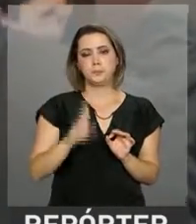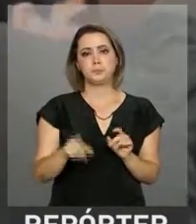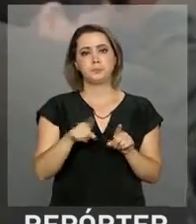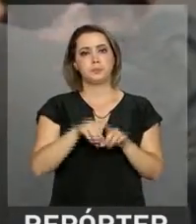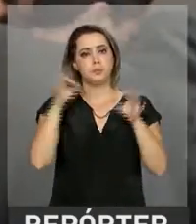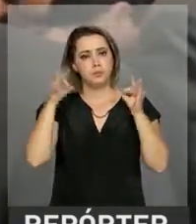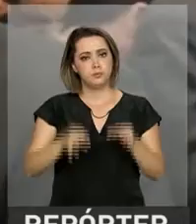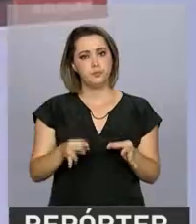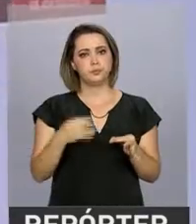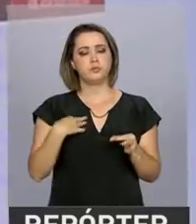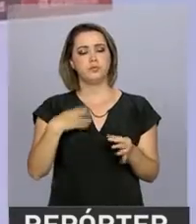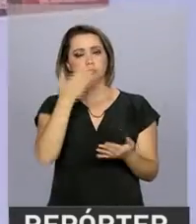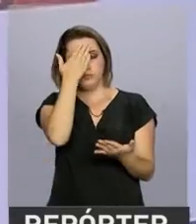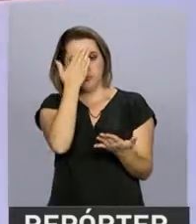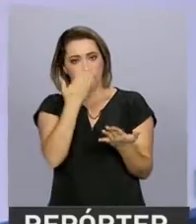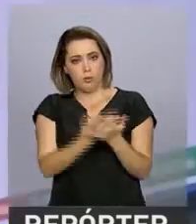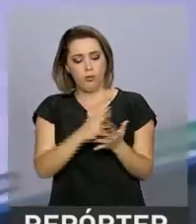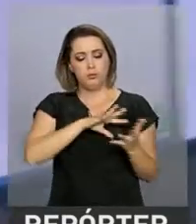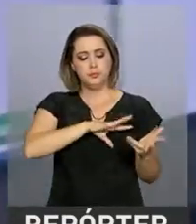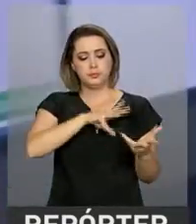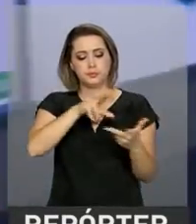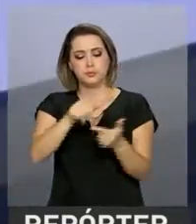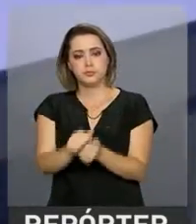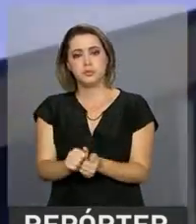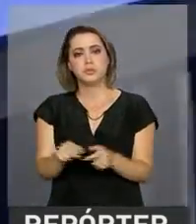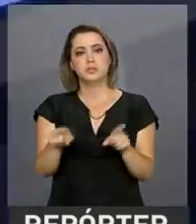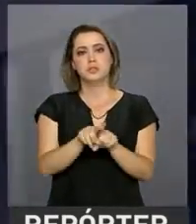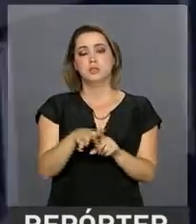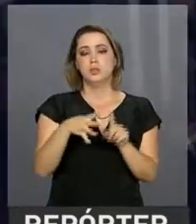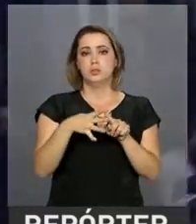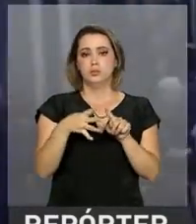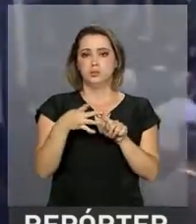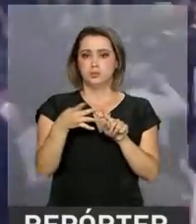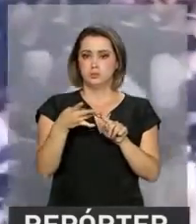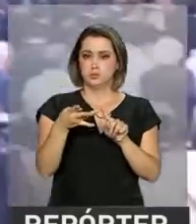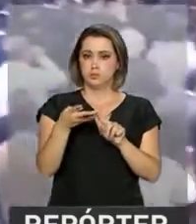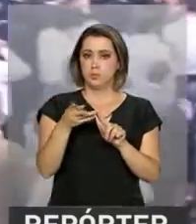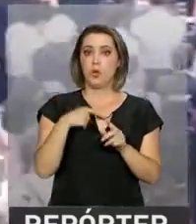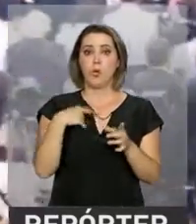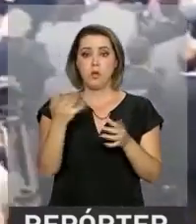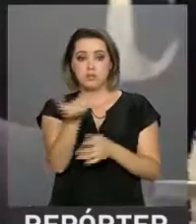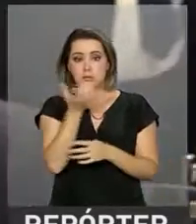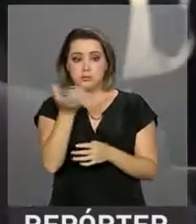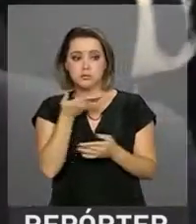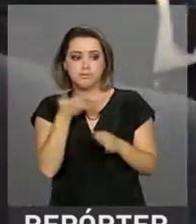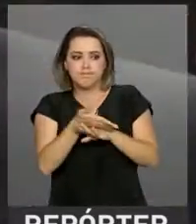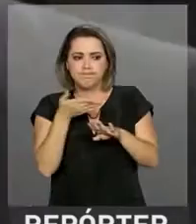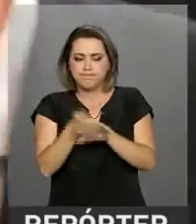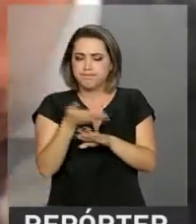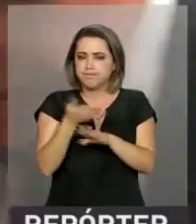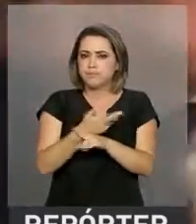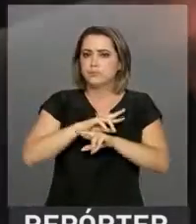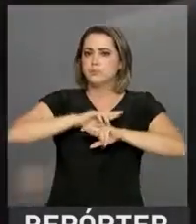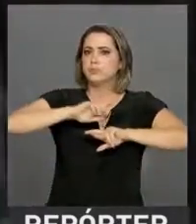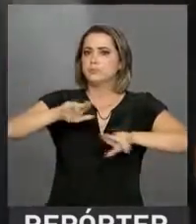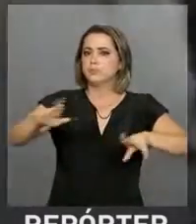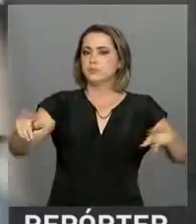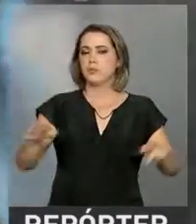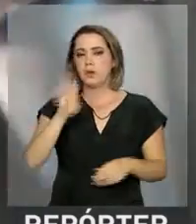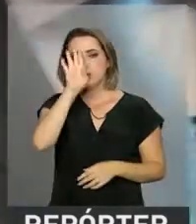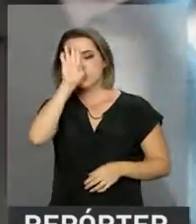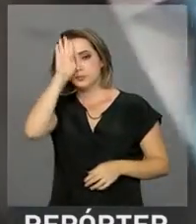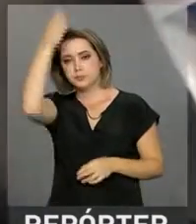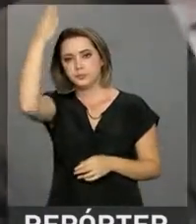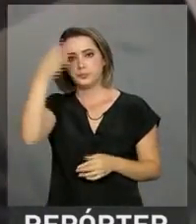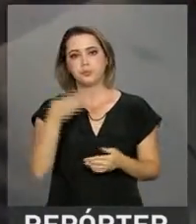interna, a confiança externa. Os 4 aeroportos foram todos eles disputados, uma disputa muito grande entre os